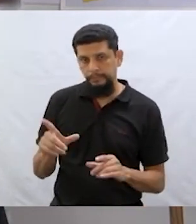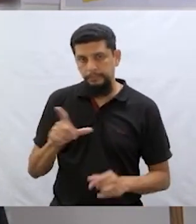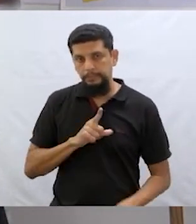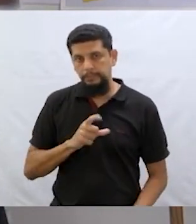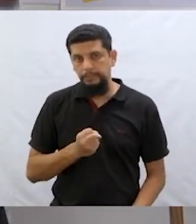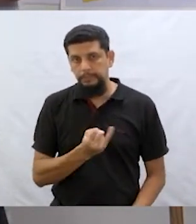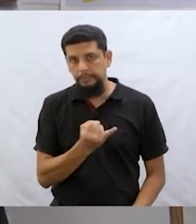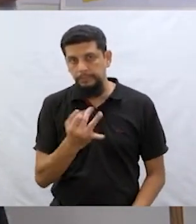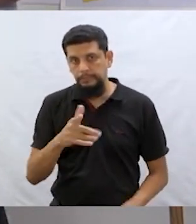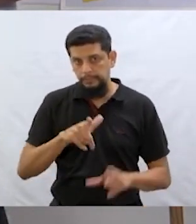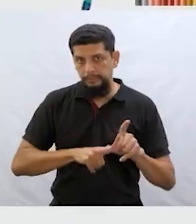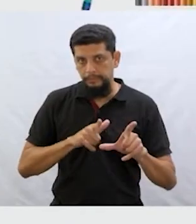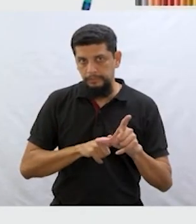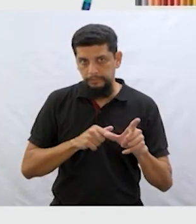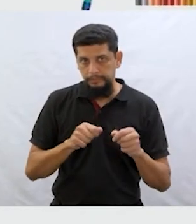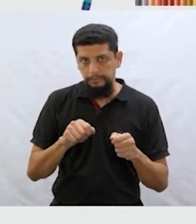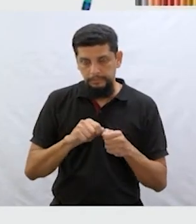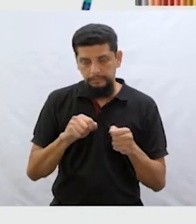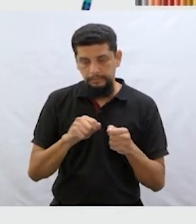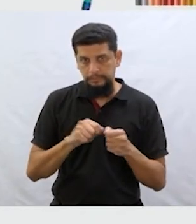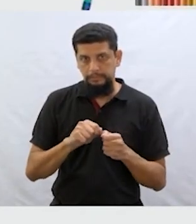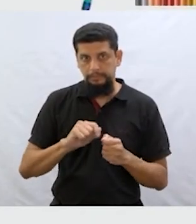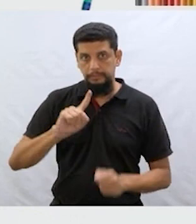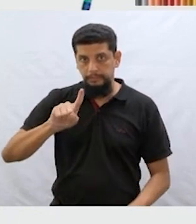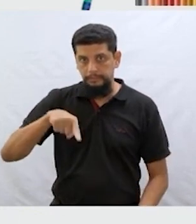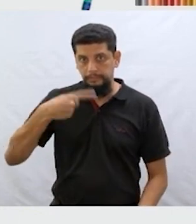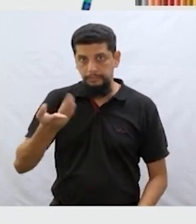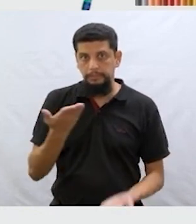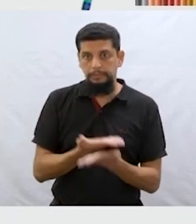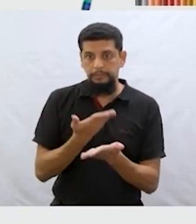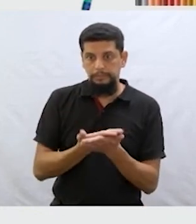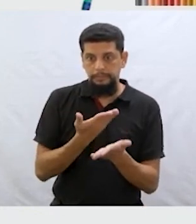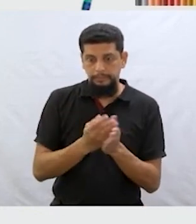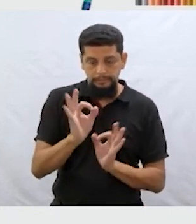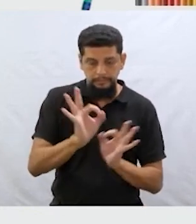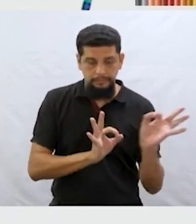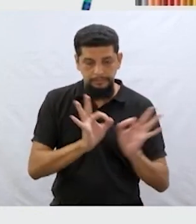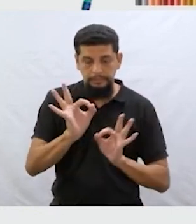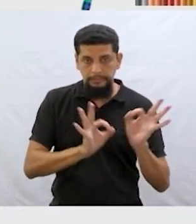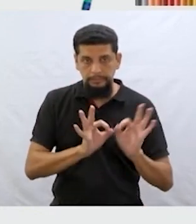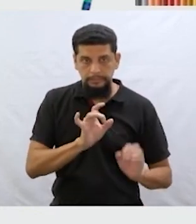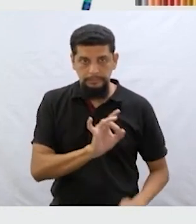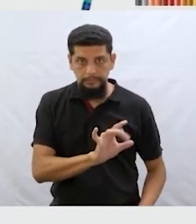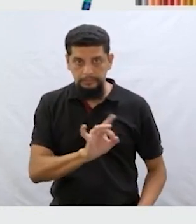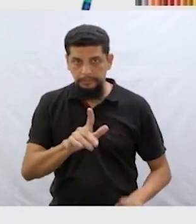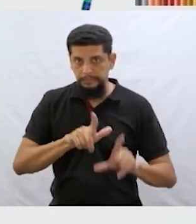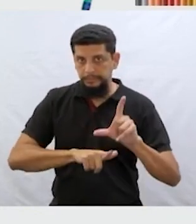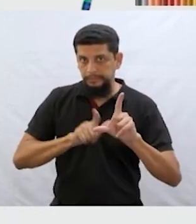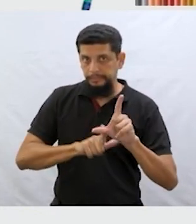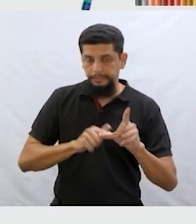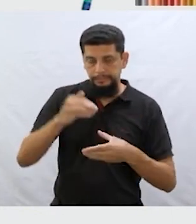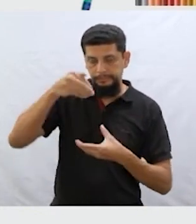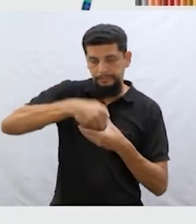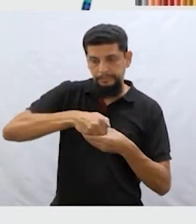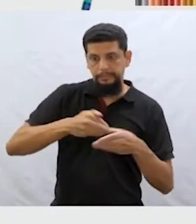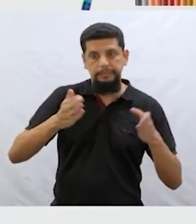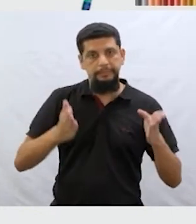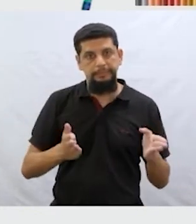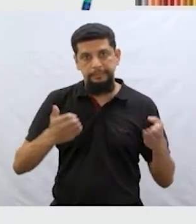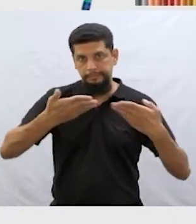algumas para terminar na próxima aula. Deixa tudo organizadinho ali e guardado. Ó, nossa, na caixinha tá ficando bonito lá, ó,